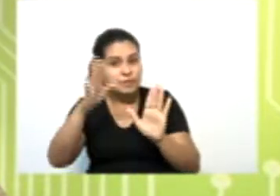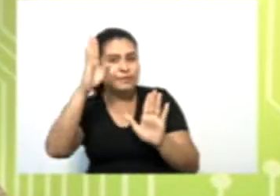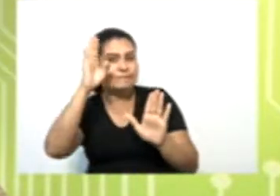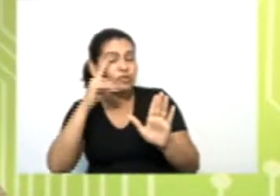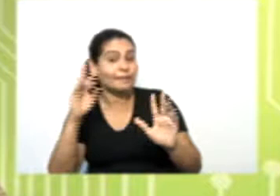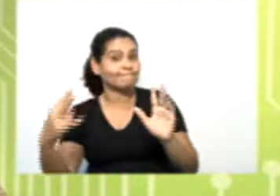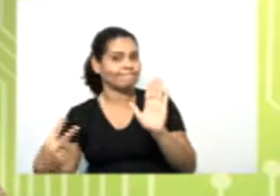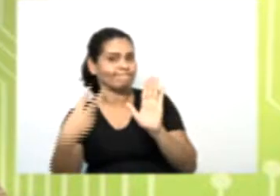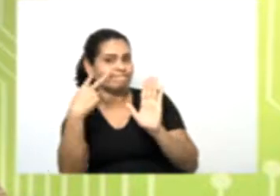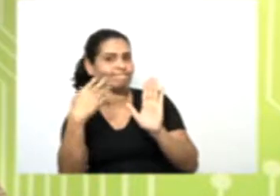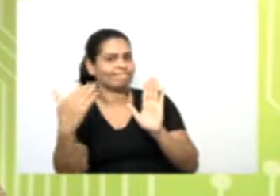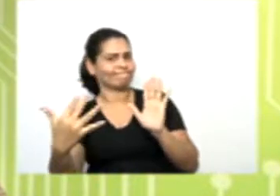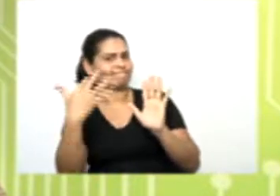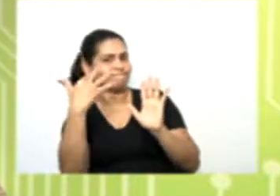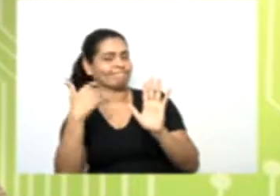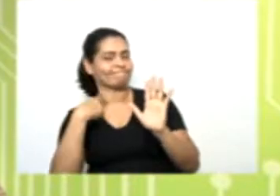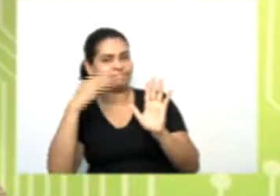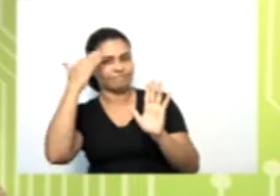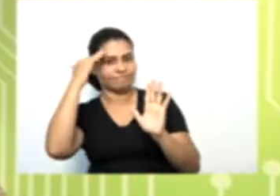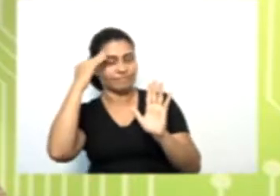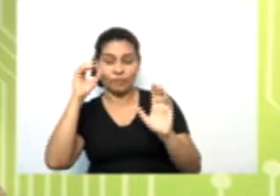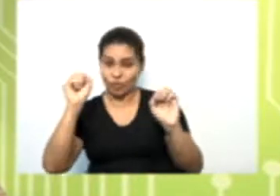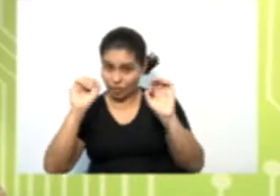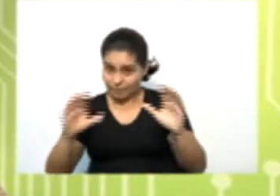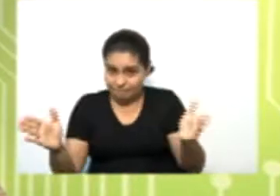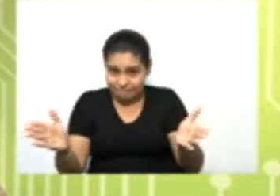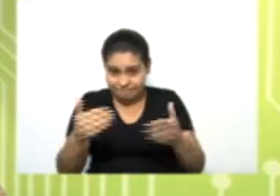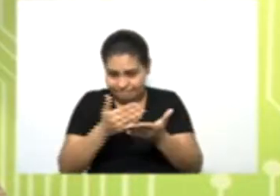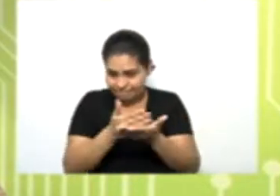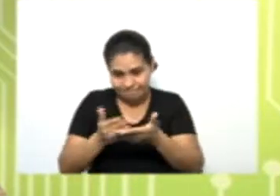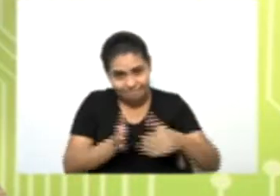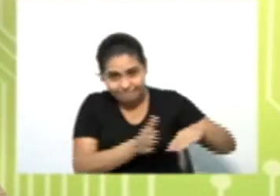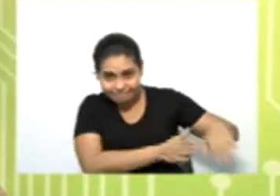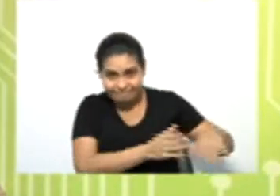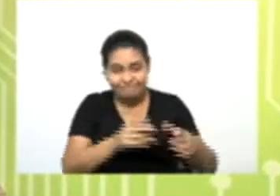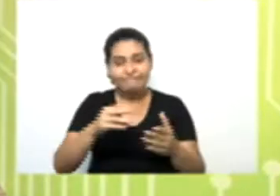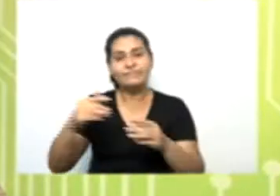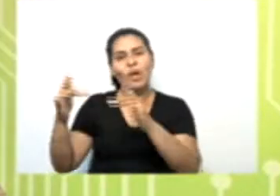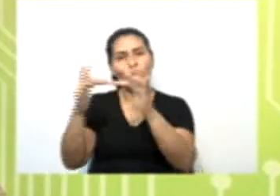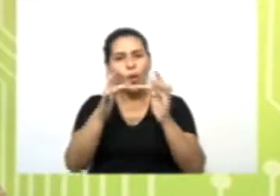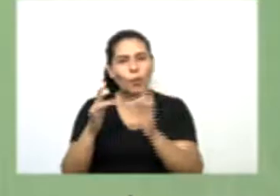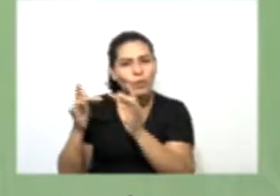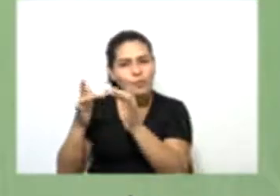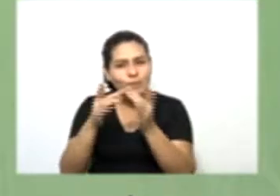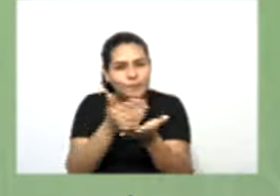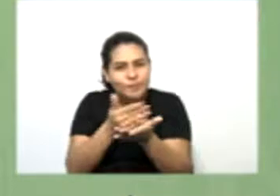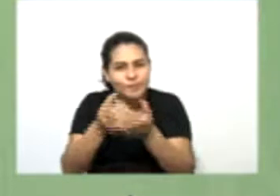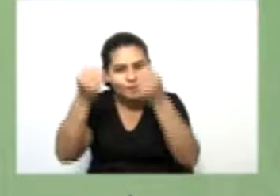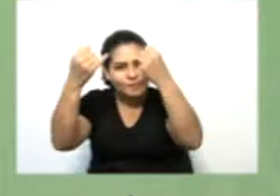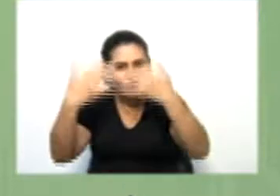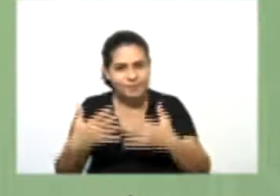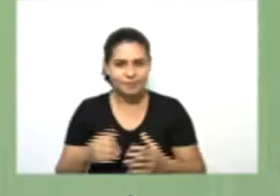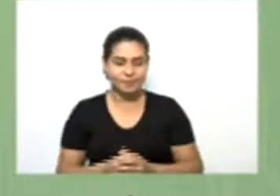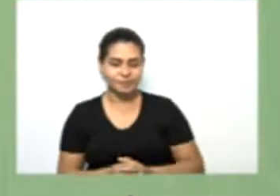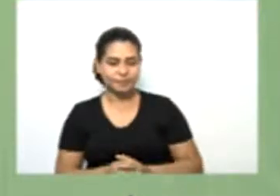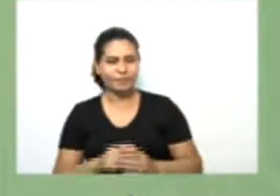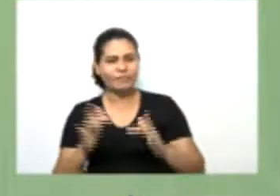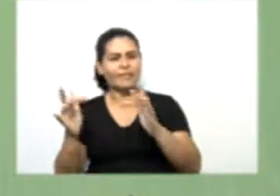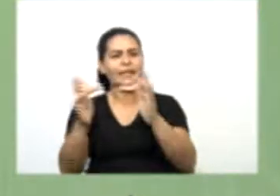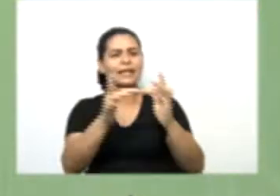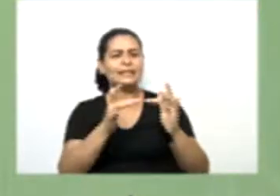você está atento realmente, tá bom? Então vamos começar falando sobre relações, vamos lá? Então olha ali,